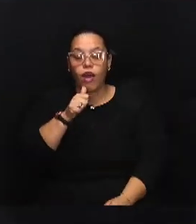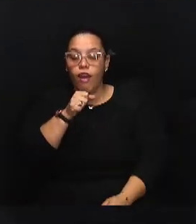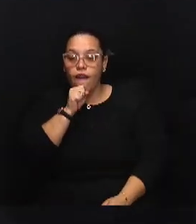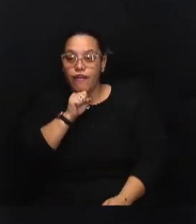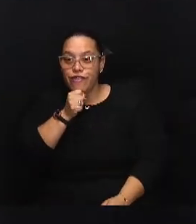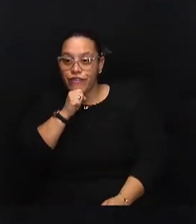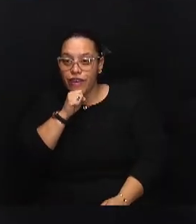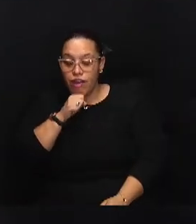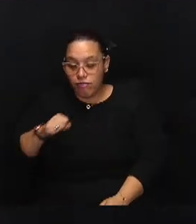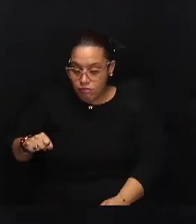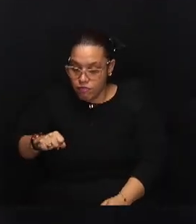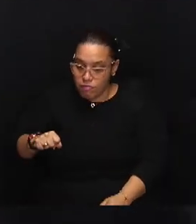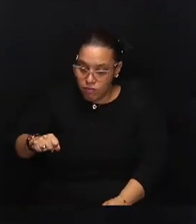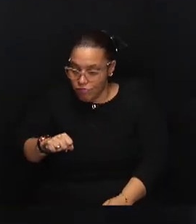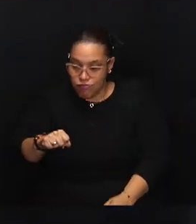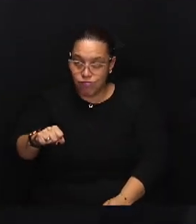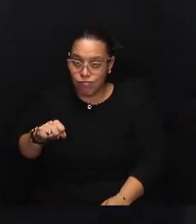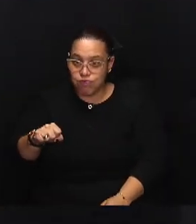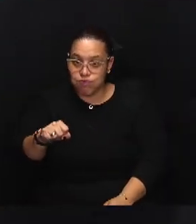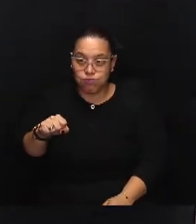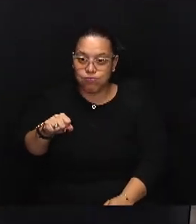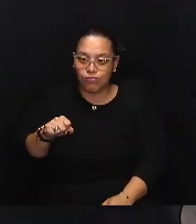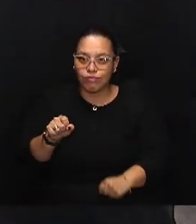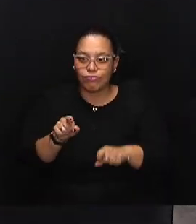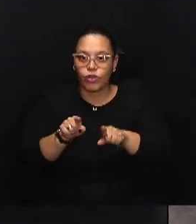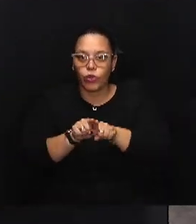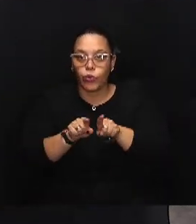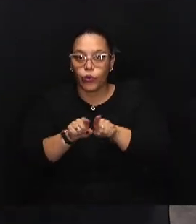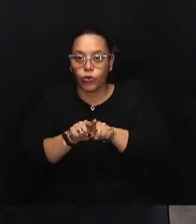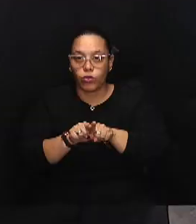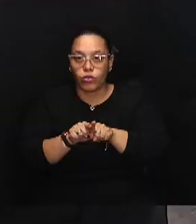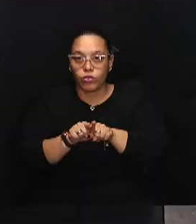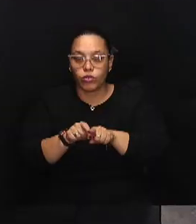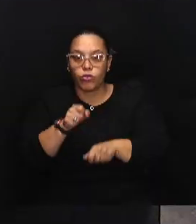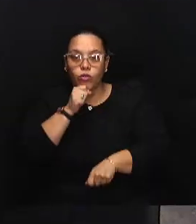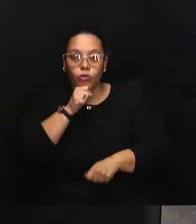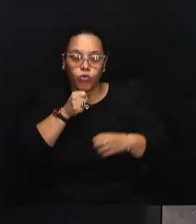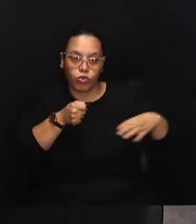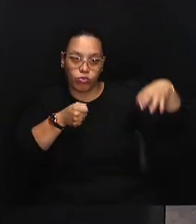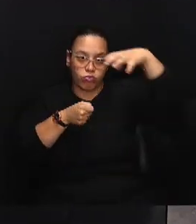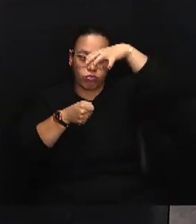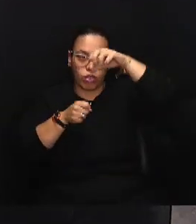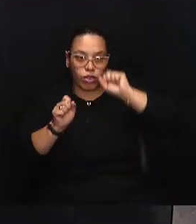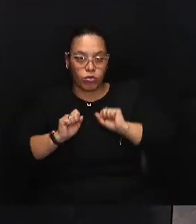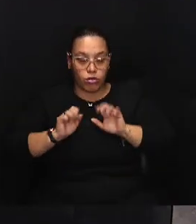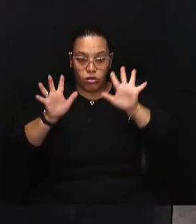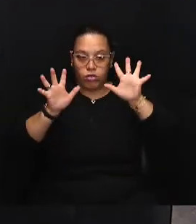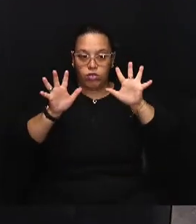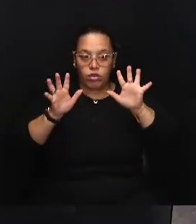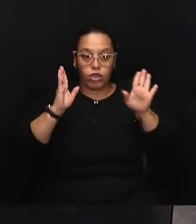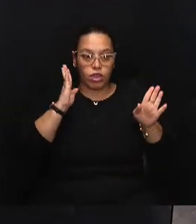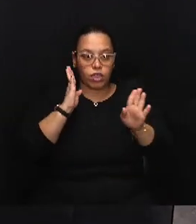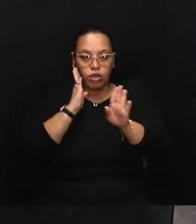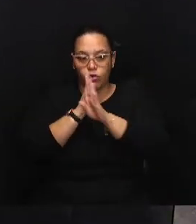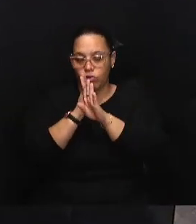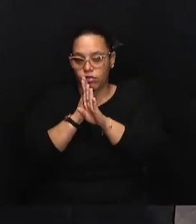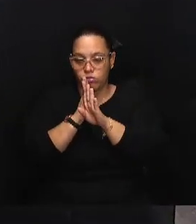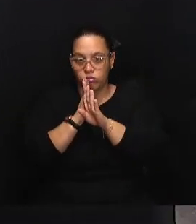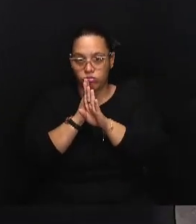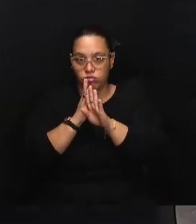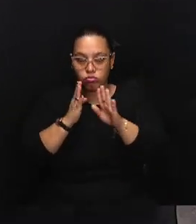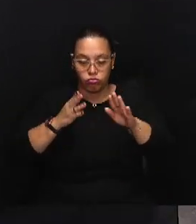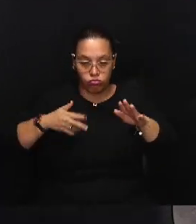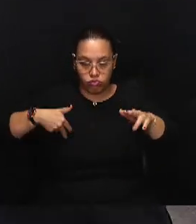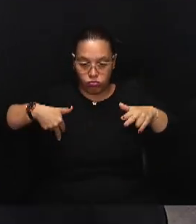bengala, dizem que aparece também quando o velho do guarda-chuva se manifesta e eles se encontram no meio do